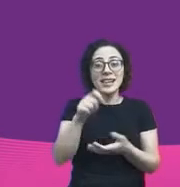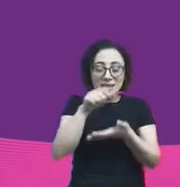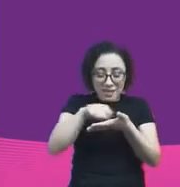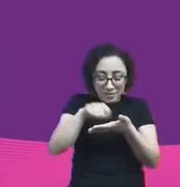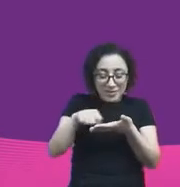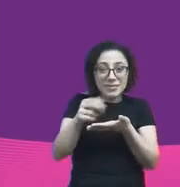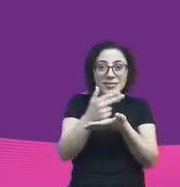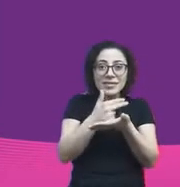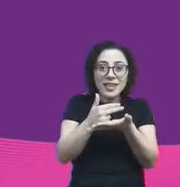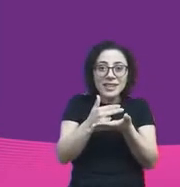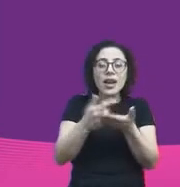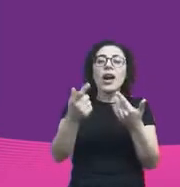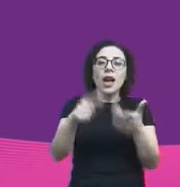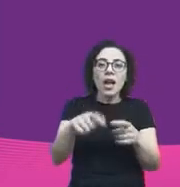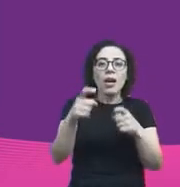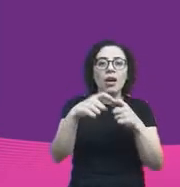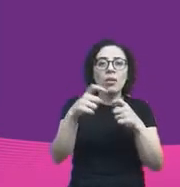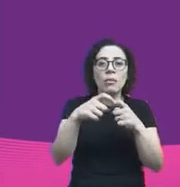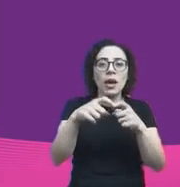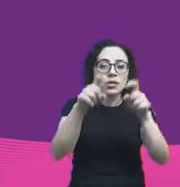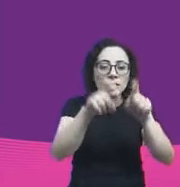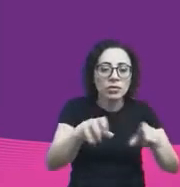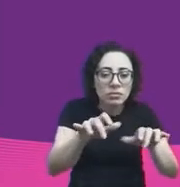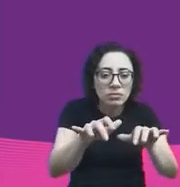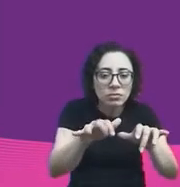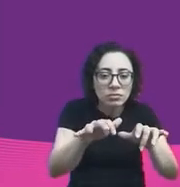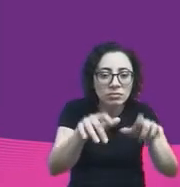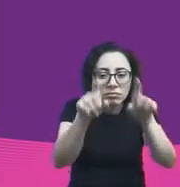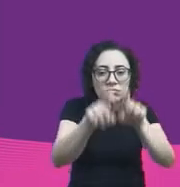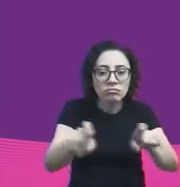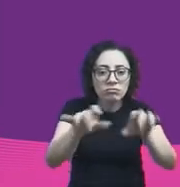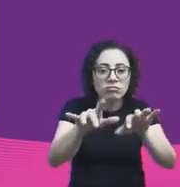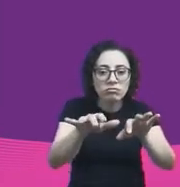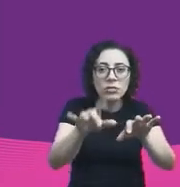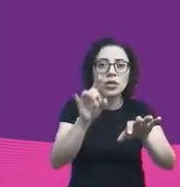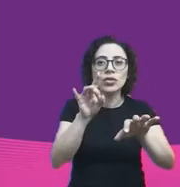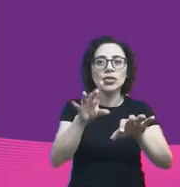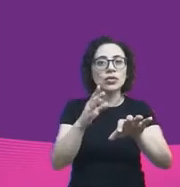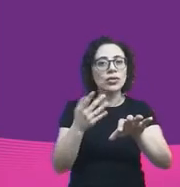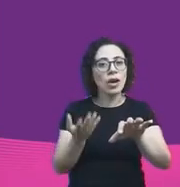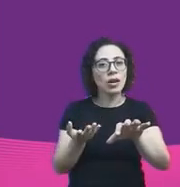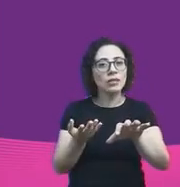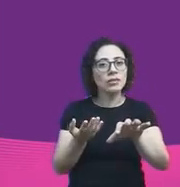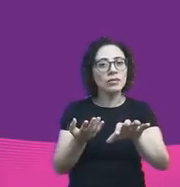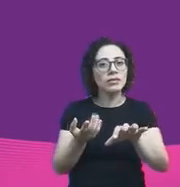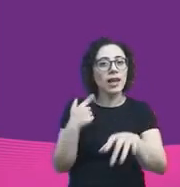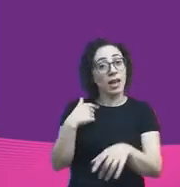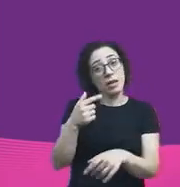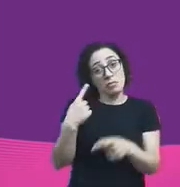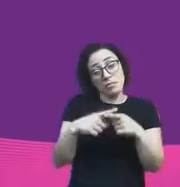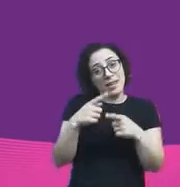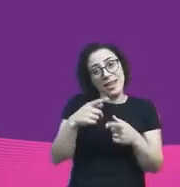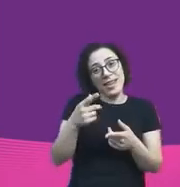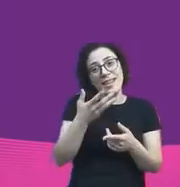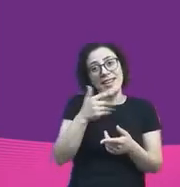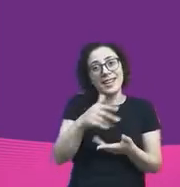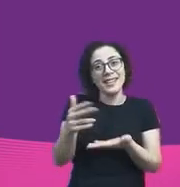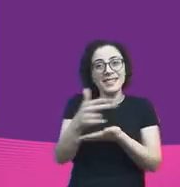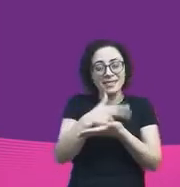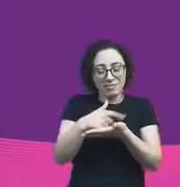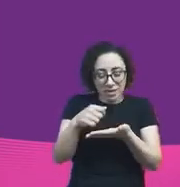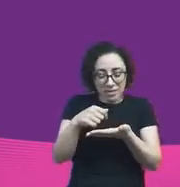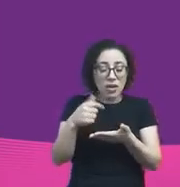do computador, a perda da identidade, a perda da compaixão. Tá? Então, a compaixão importa? Sim.